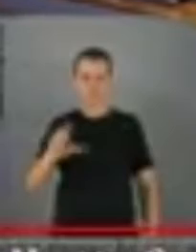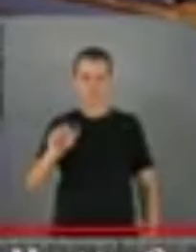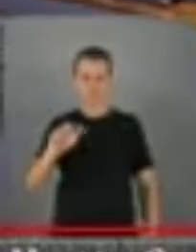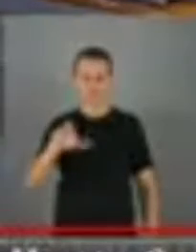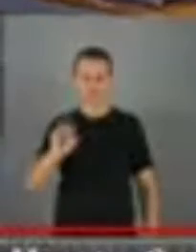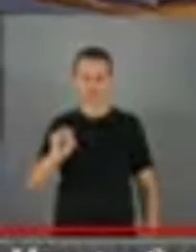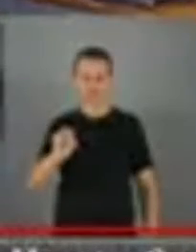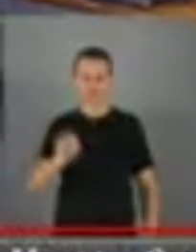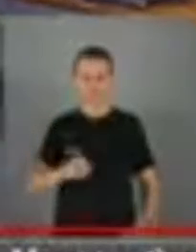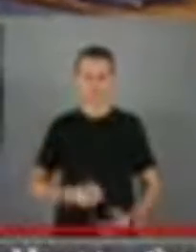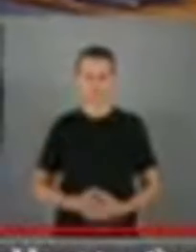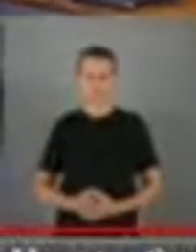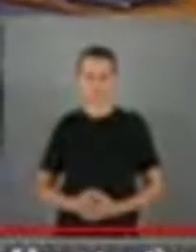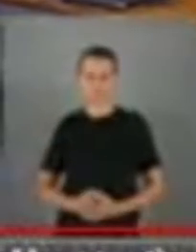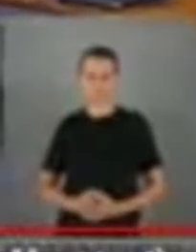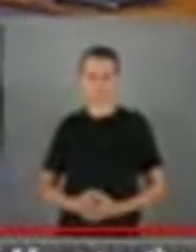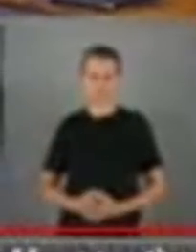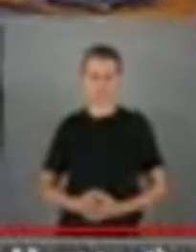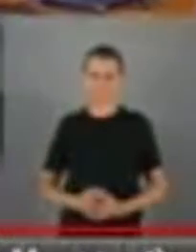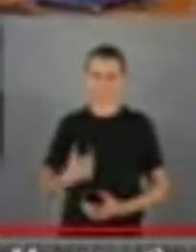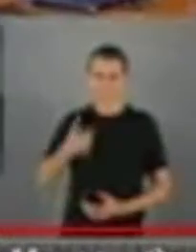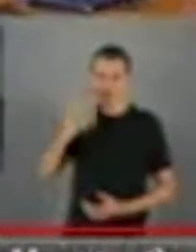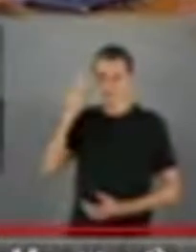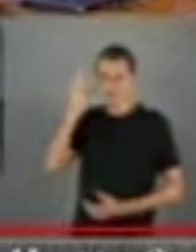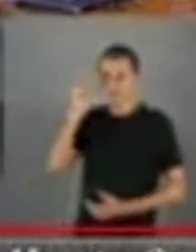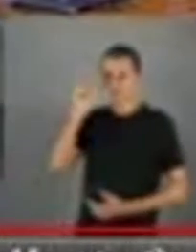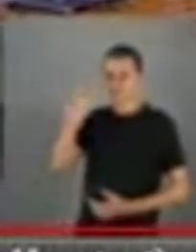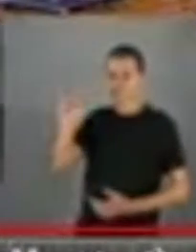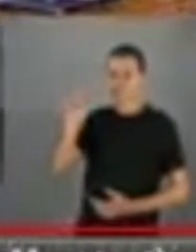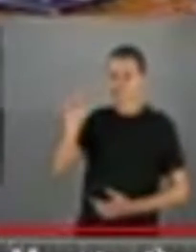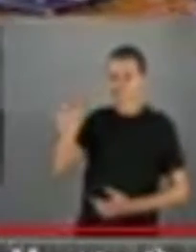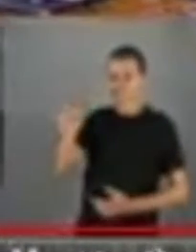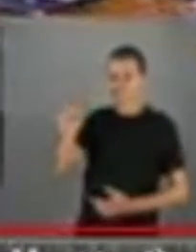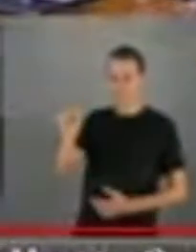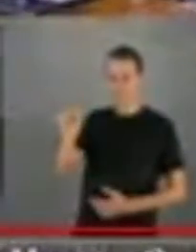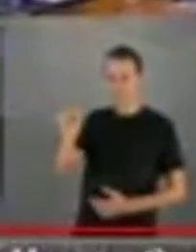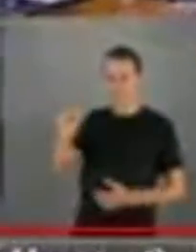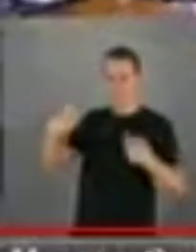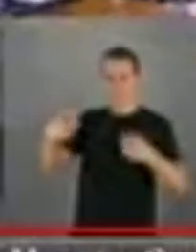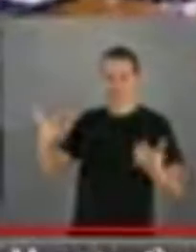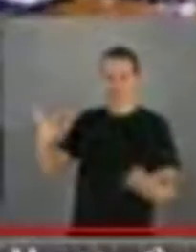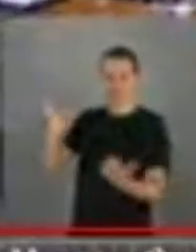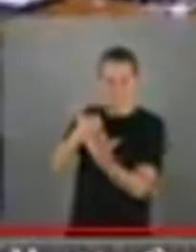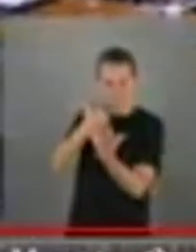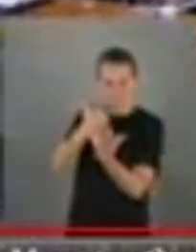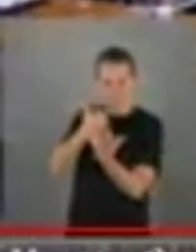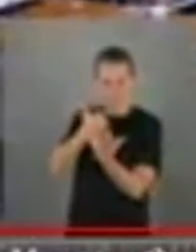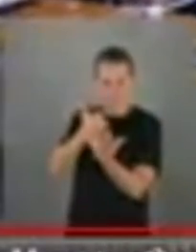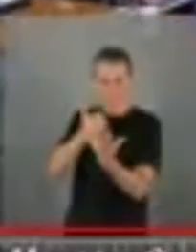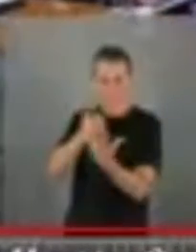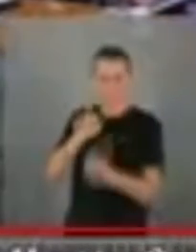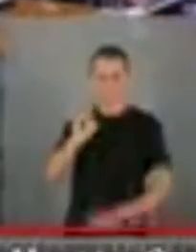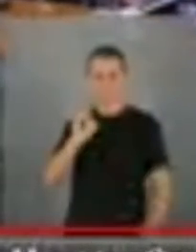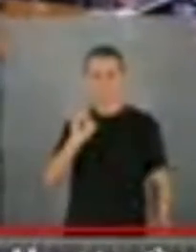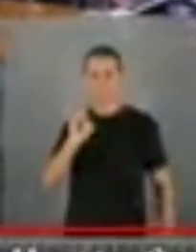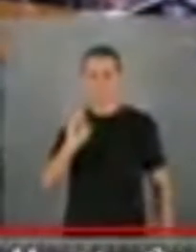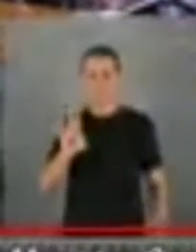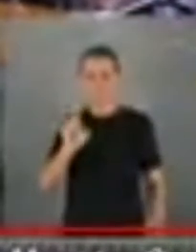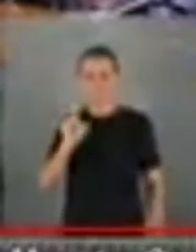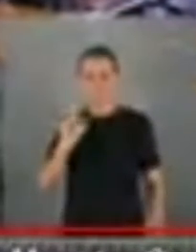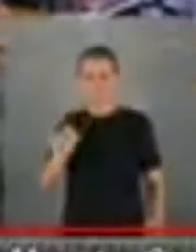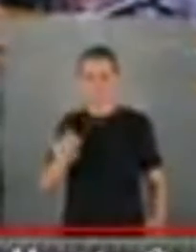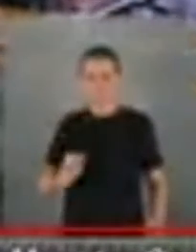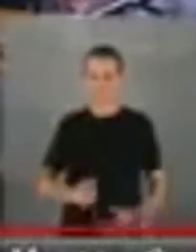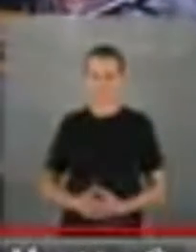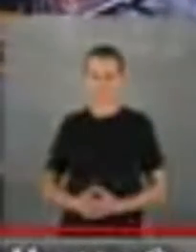Pazuello e Quiroga. Eu acho que Vossa Excelência só vota na ausência do titular. Eu acho que só... Aí,